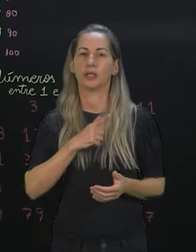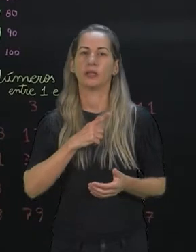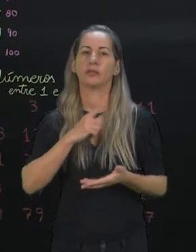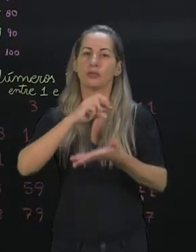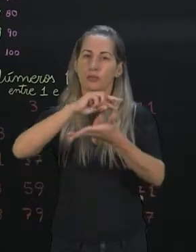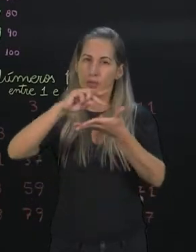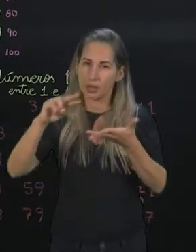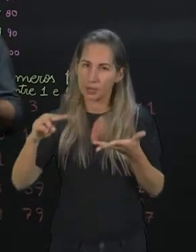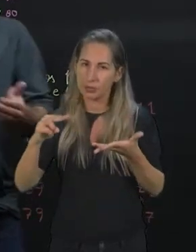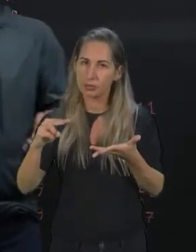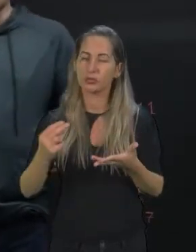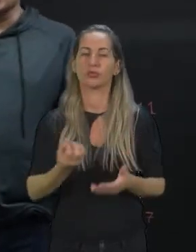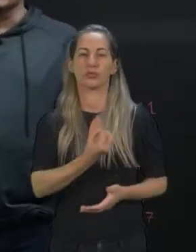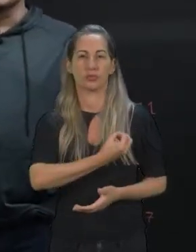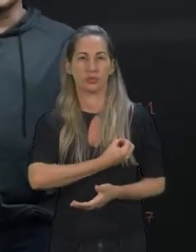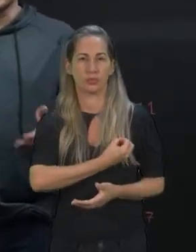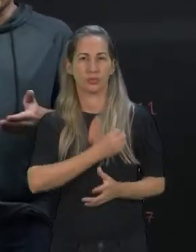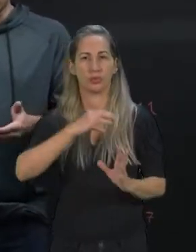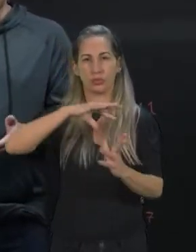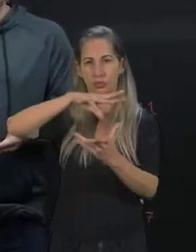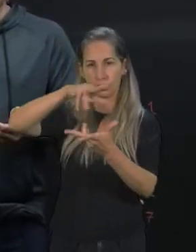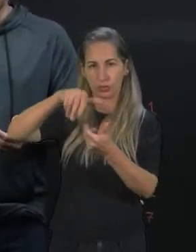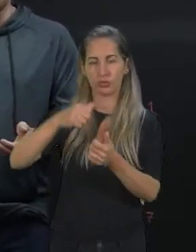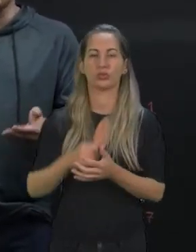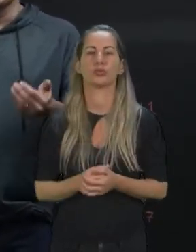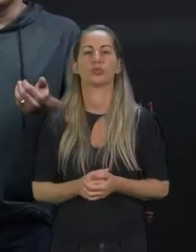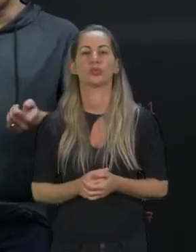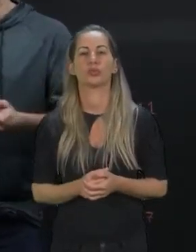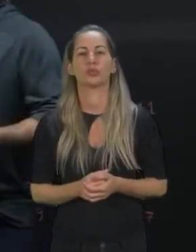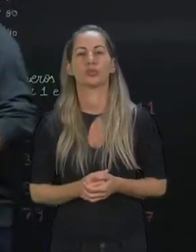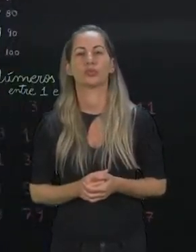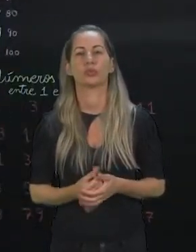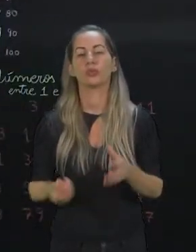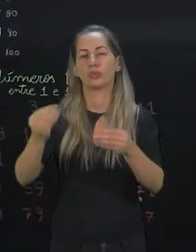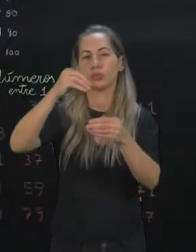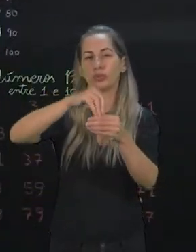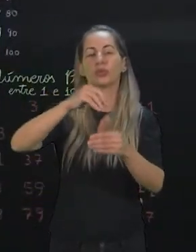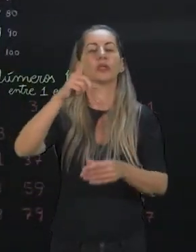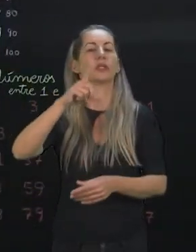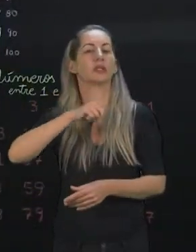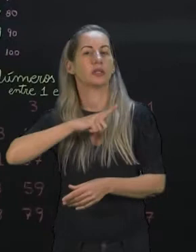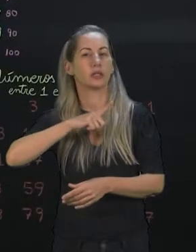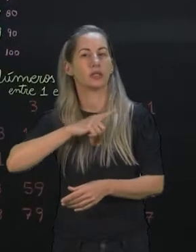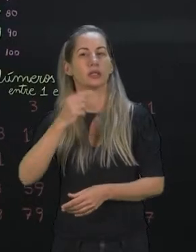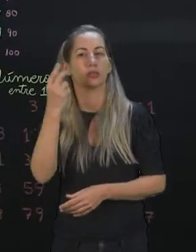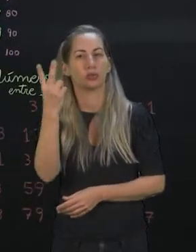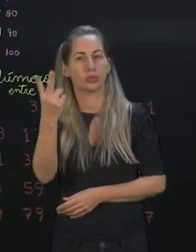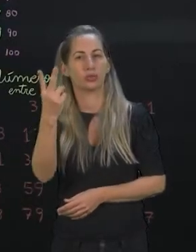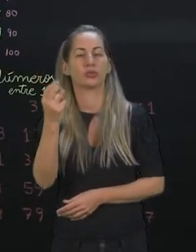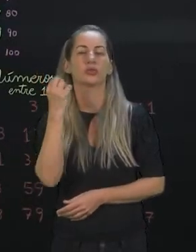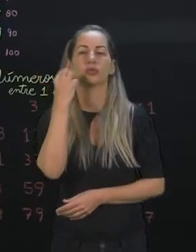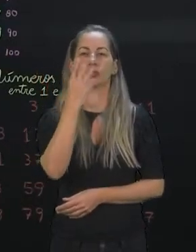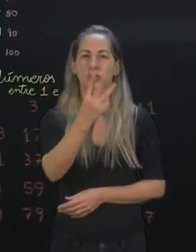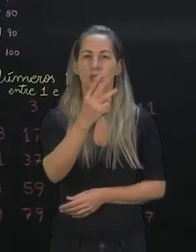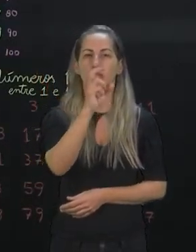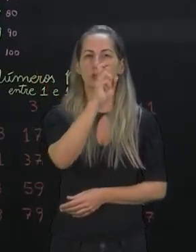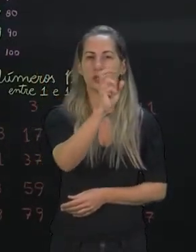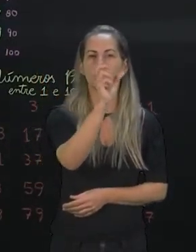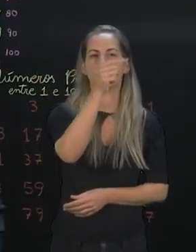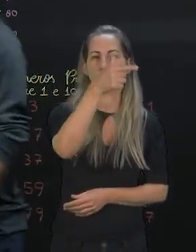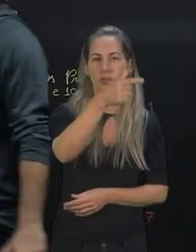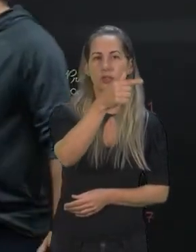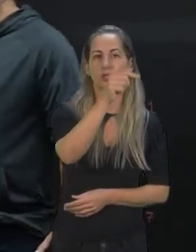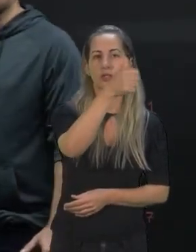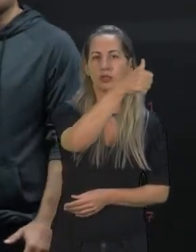números iniciais no conjunto dos números naturais, tá certo? Onde nós temos 2, 3, 5,